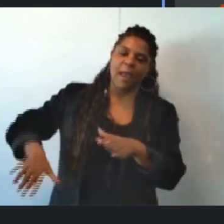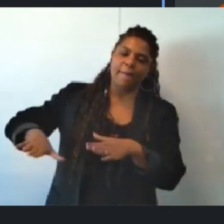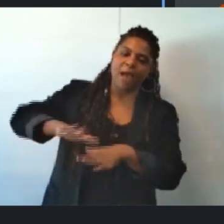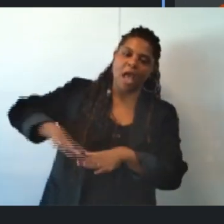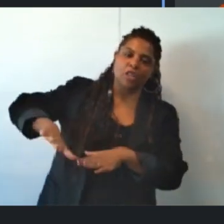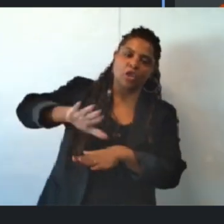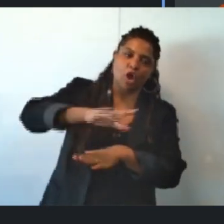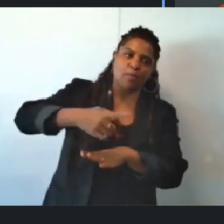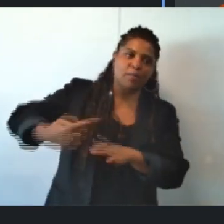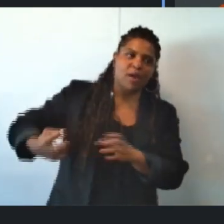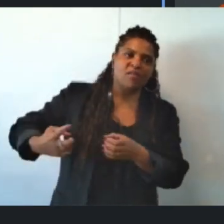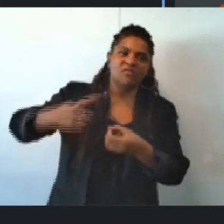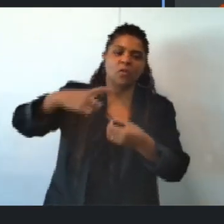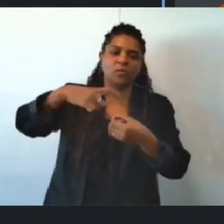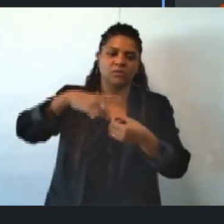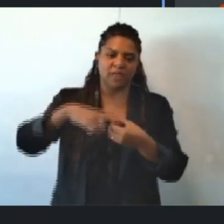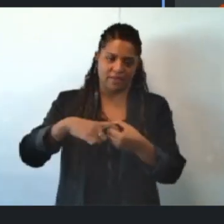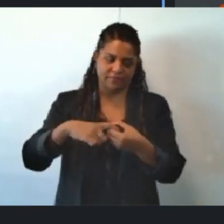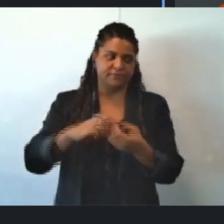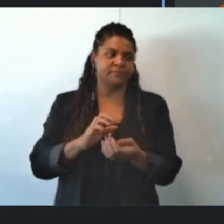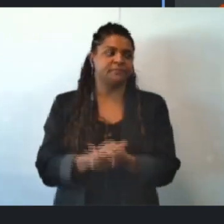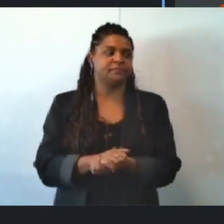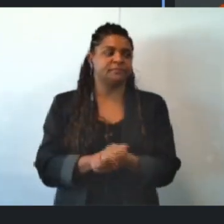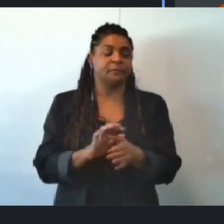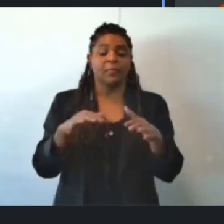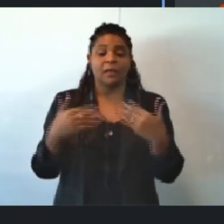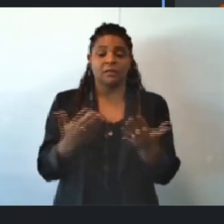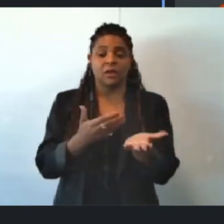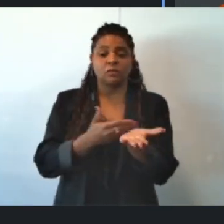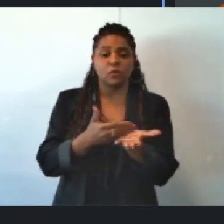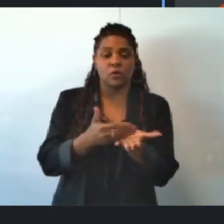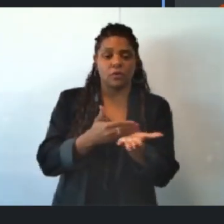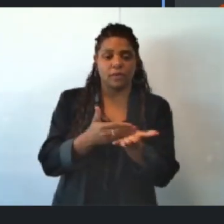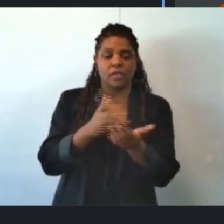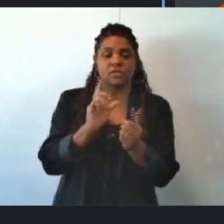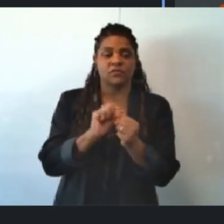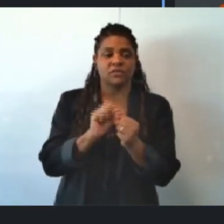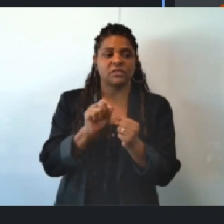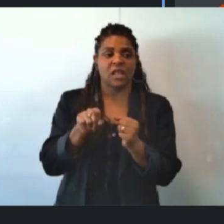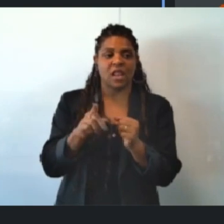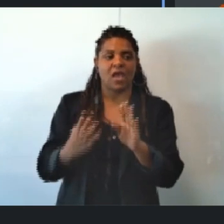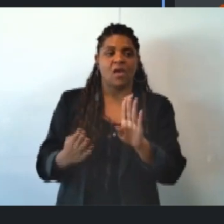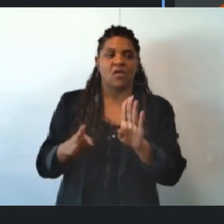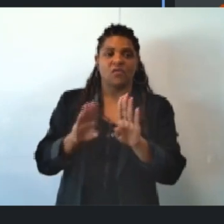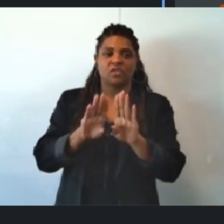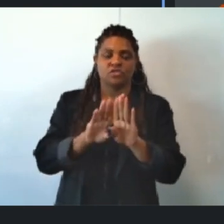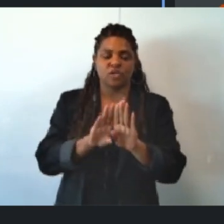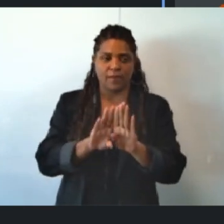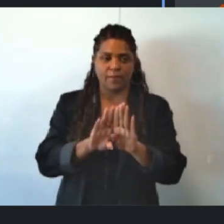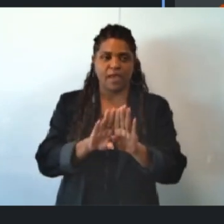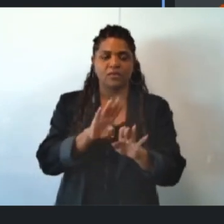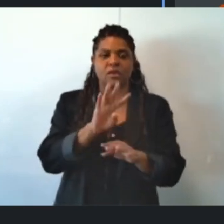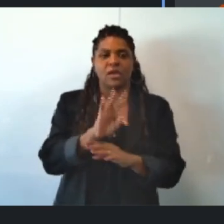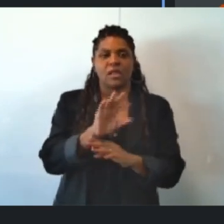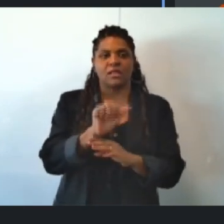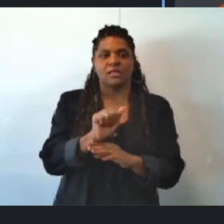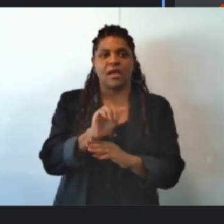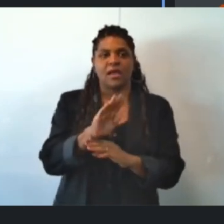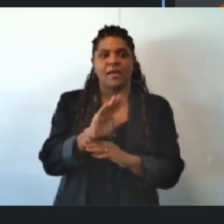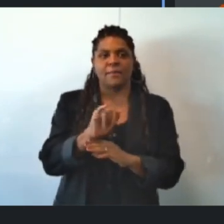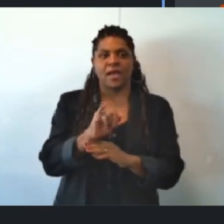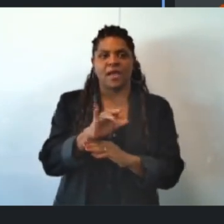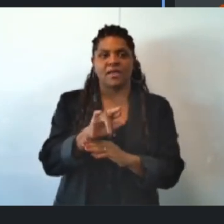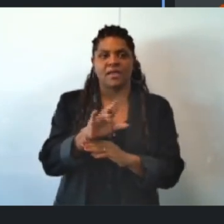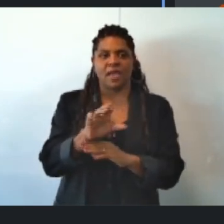e a Sapucaí. Então, inicialmente, nós fizemos esse fechamento da Tabaiares, indicando Francisco Salles, fazendo